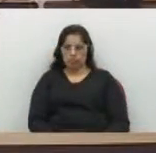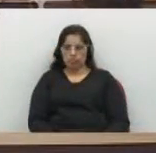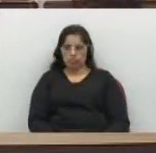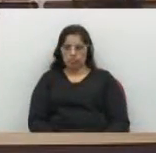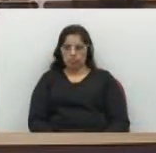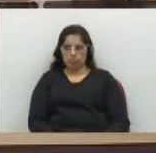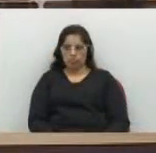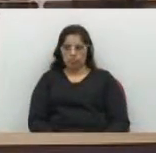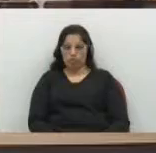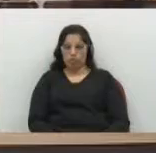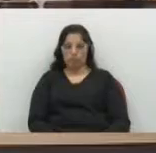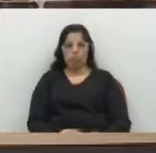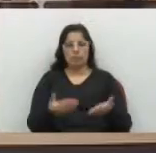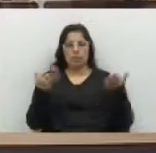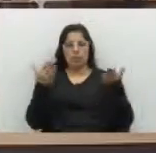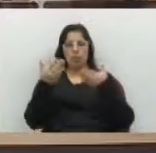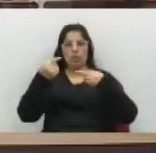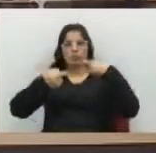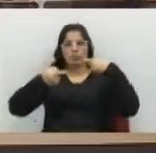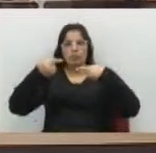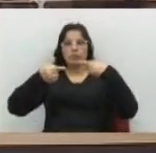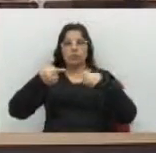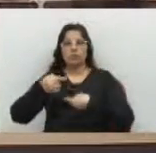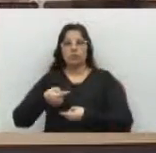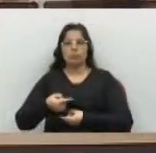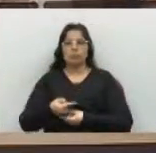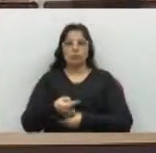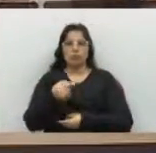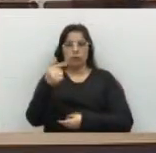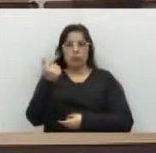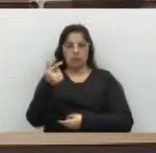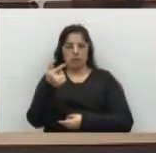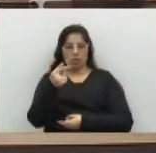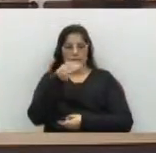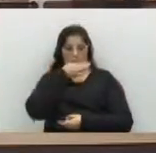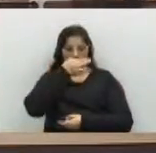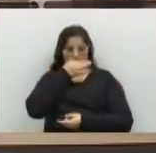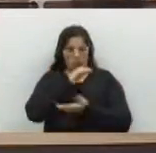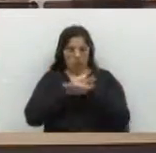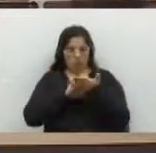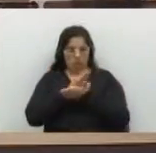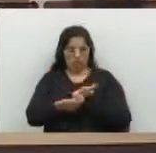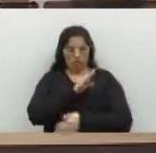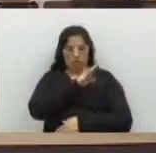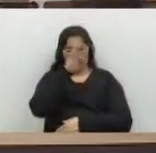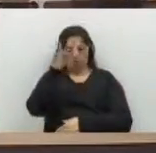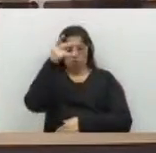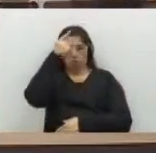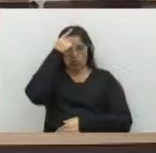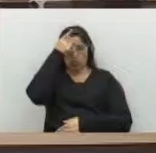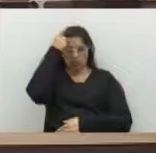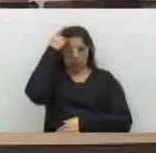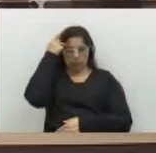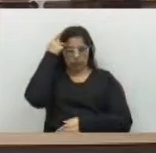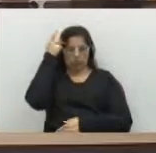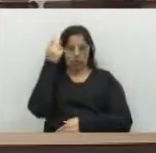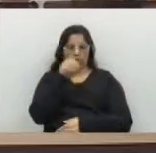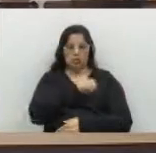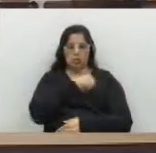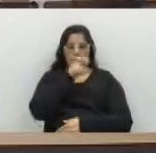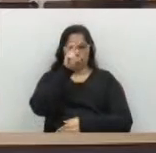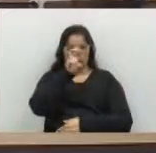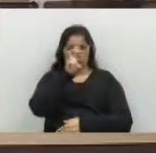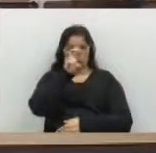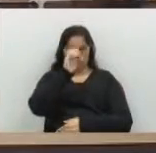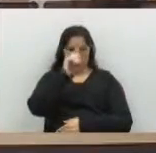499 do vereador doutor Júlio está em discussão. Não havendo, encaminhe-se ao prefeito. Requerimento